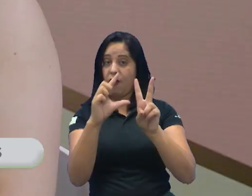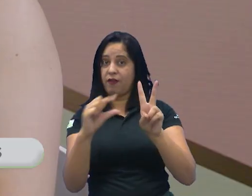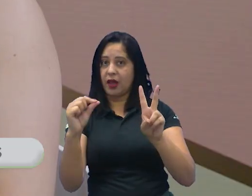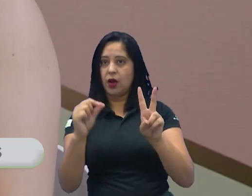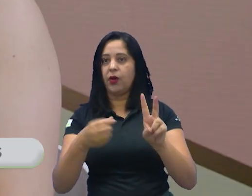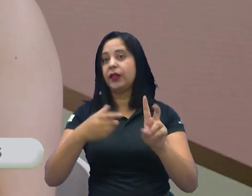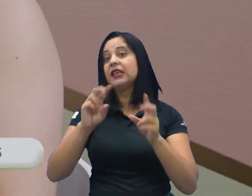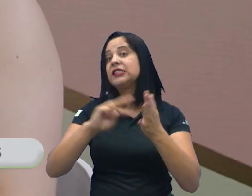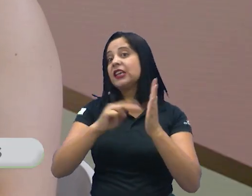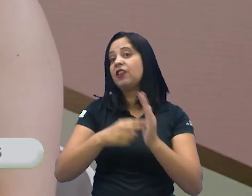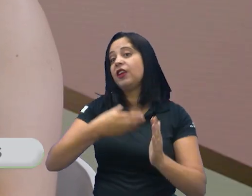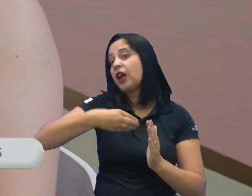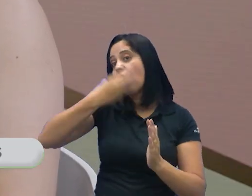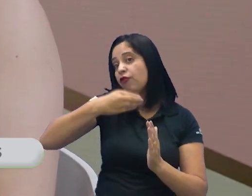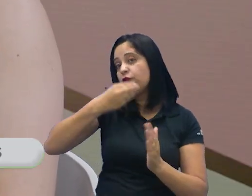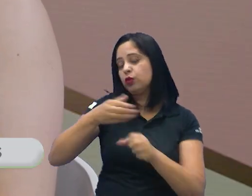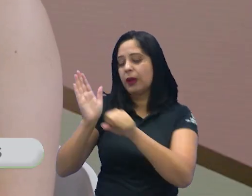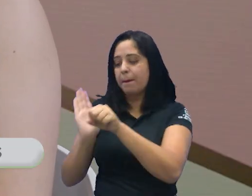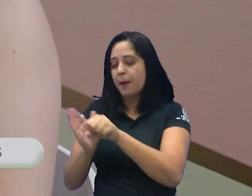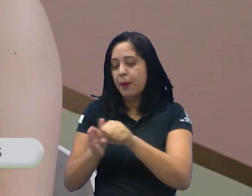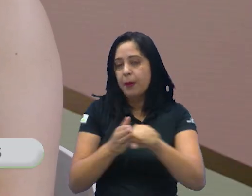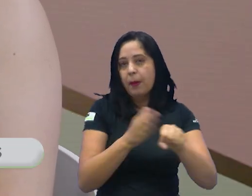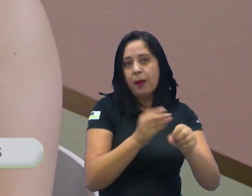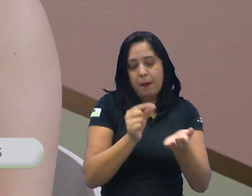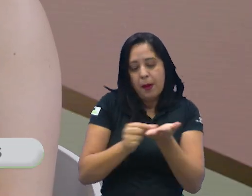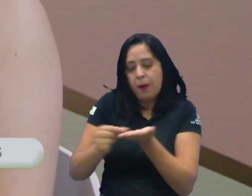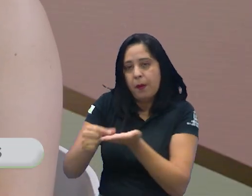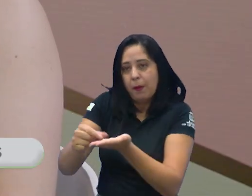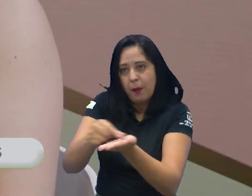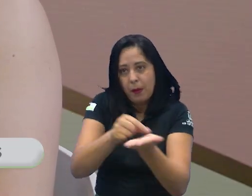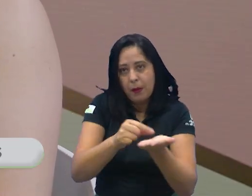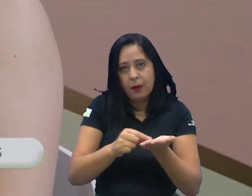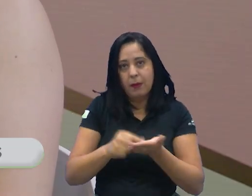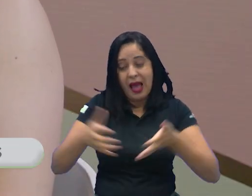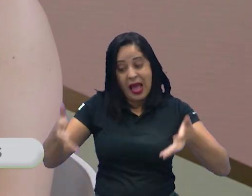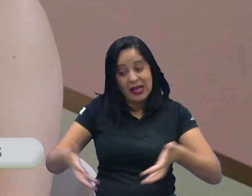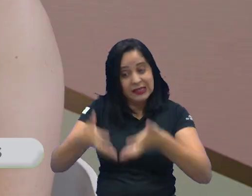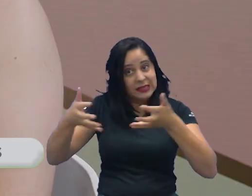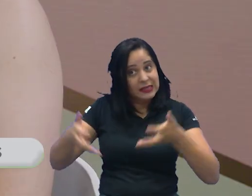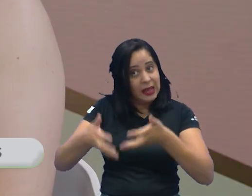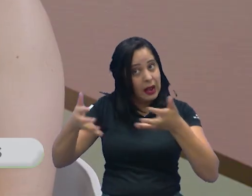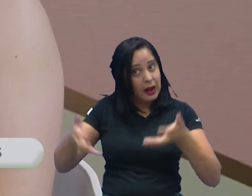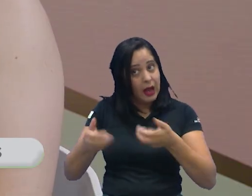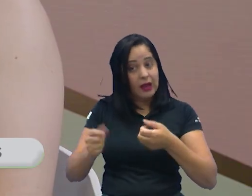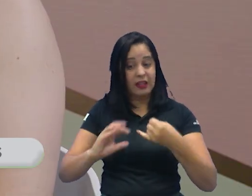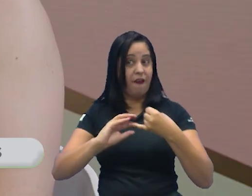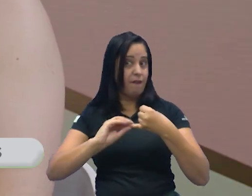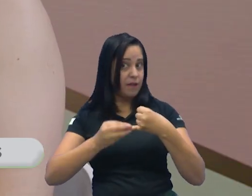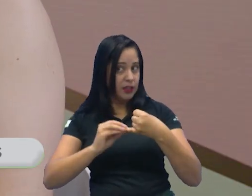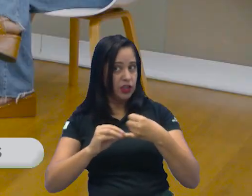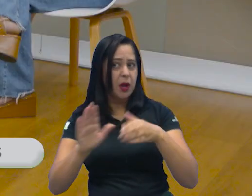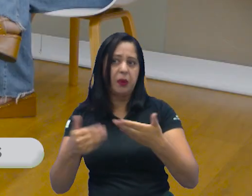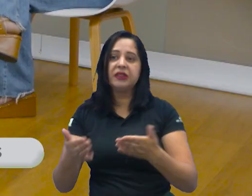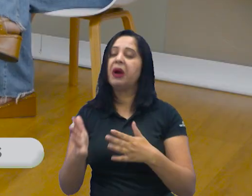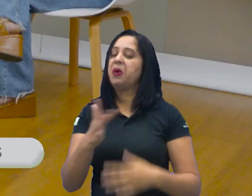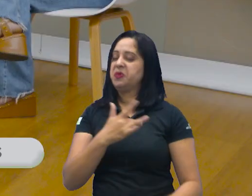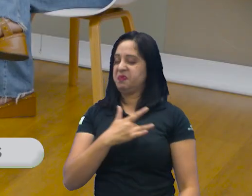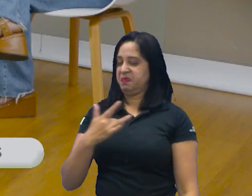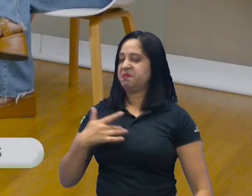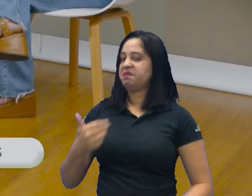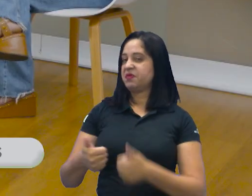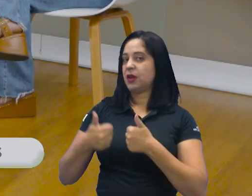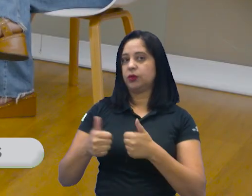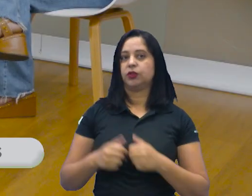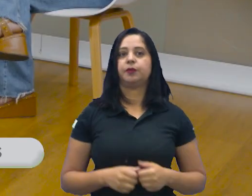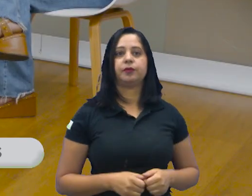frutas, vegetais, cereais e leguminosas, que são os feijões. Então, é uma alimentação muito saudável. Ah, bacana. Mas é uma alimentação